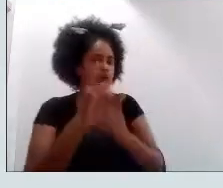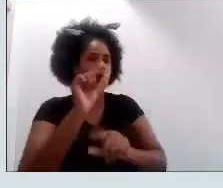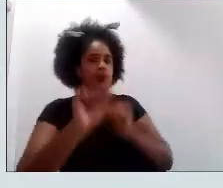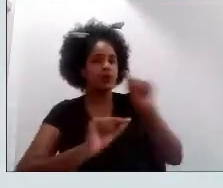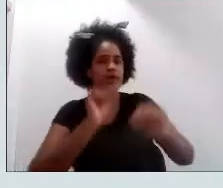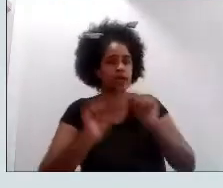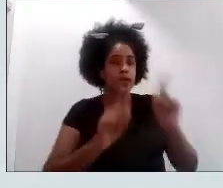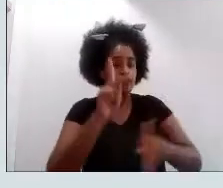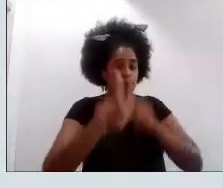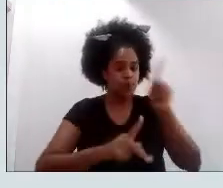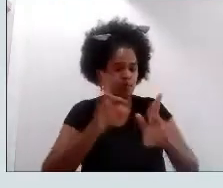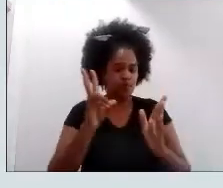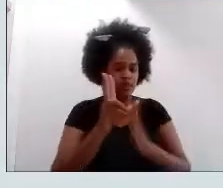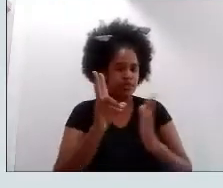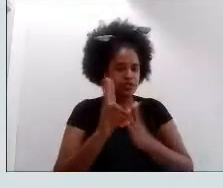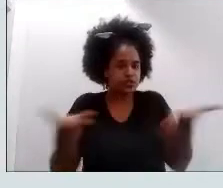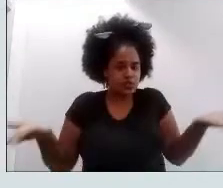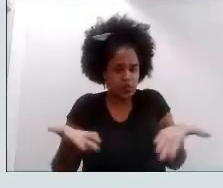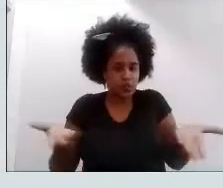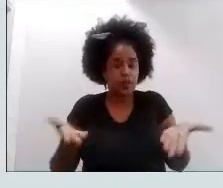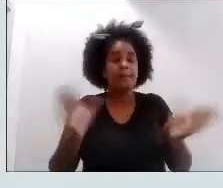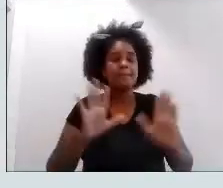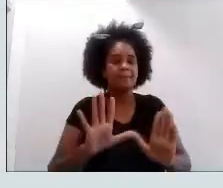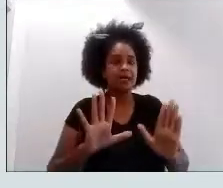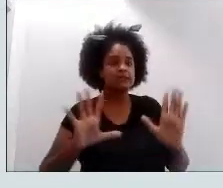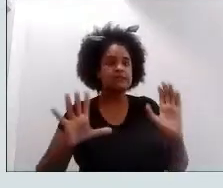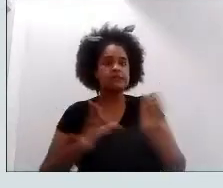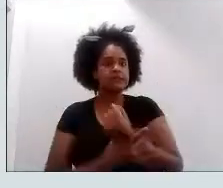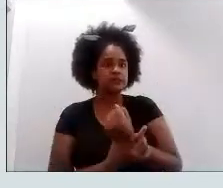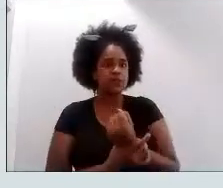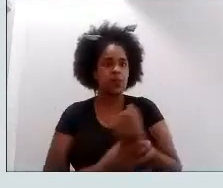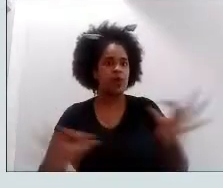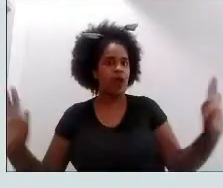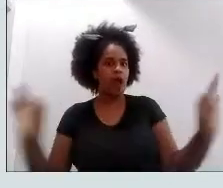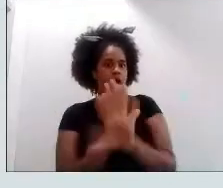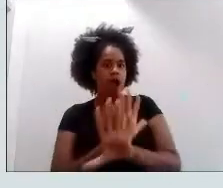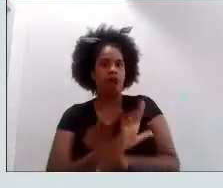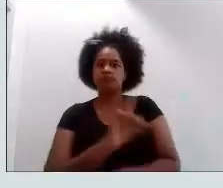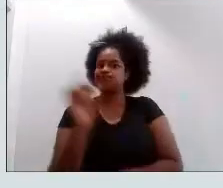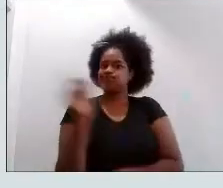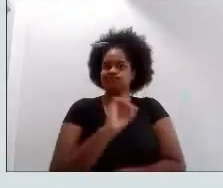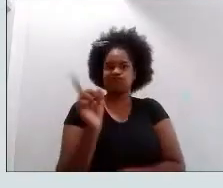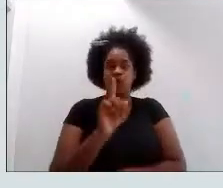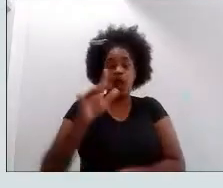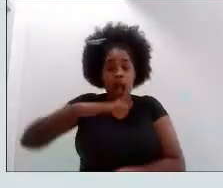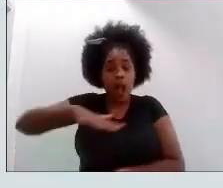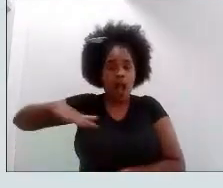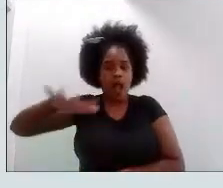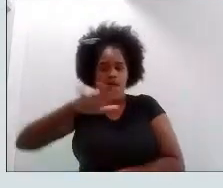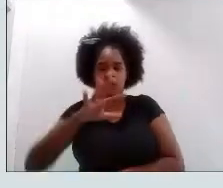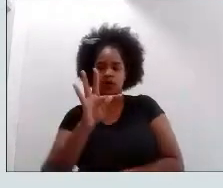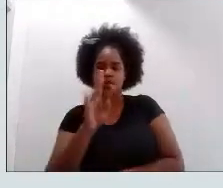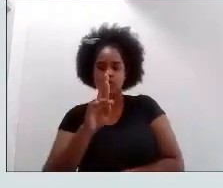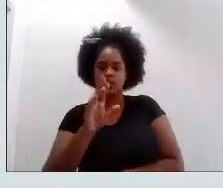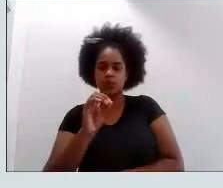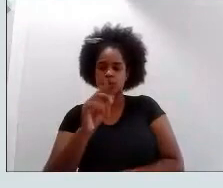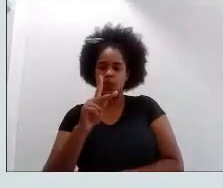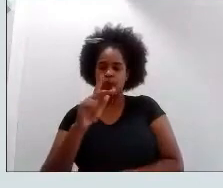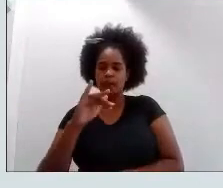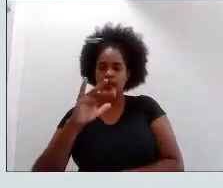assim estamos em um terreno seguro. As áreas tropicais colocam